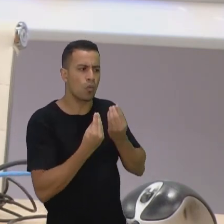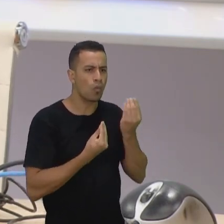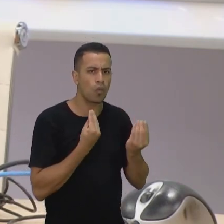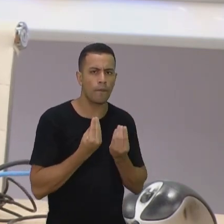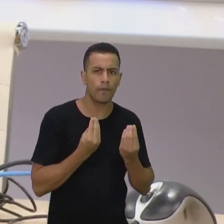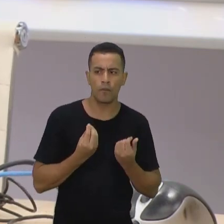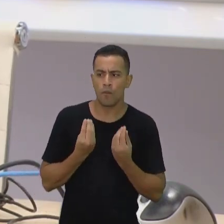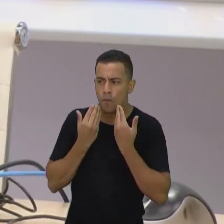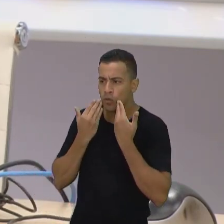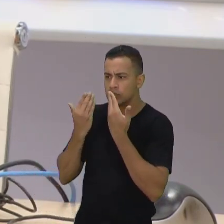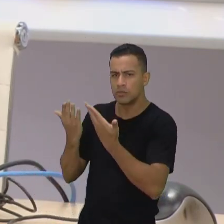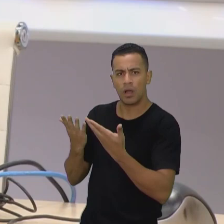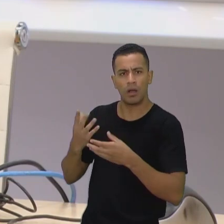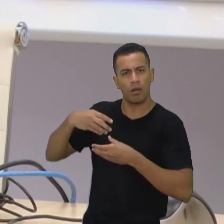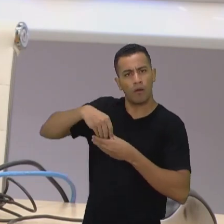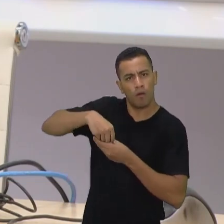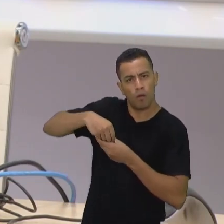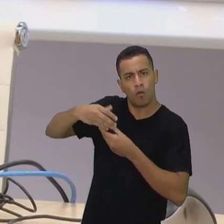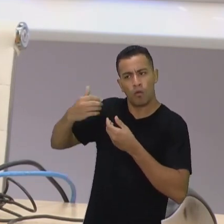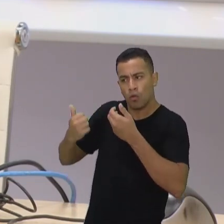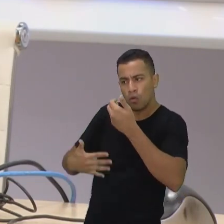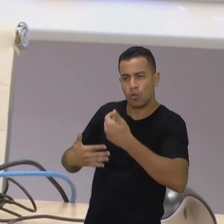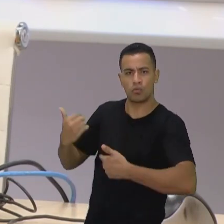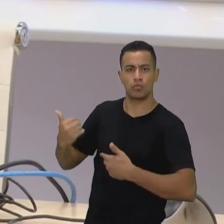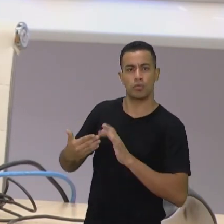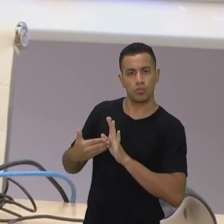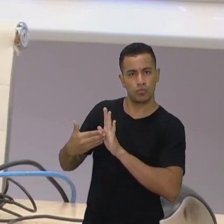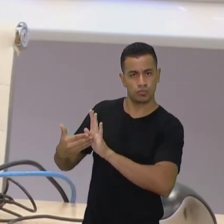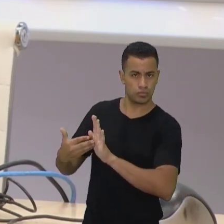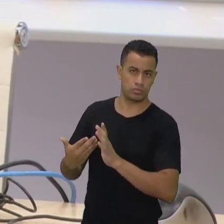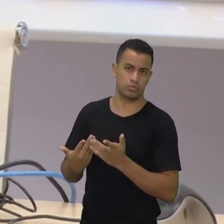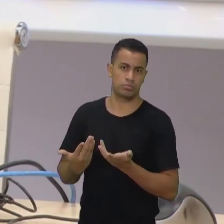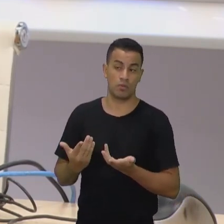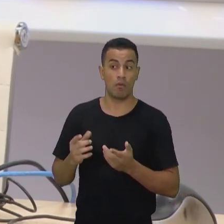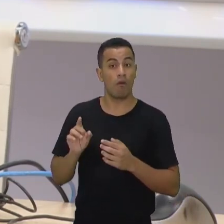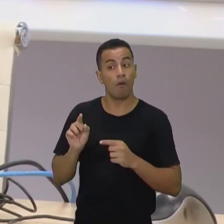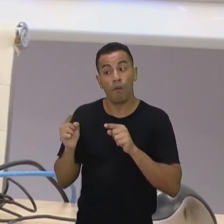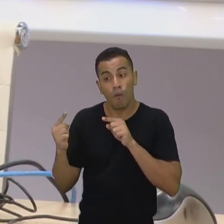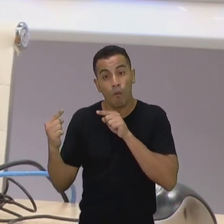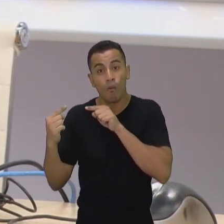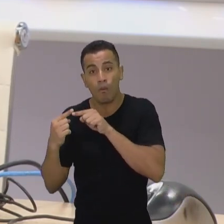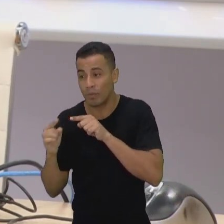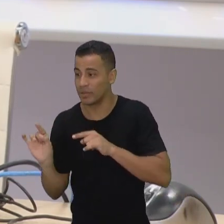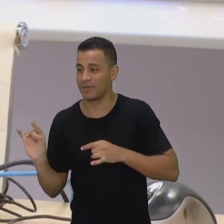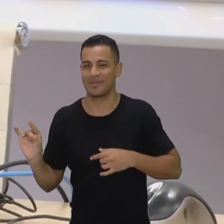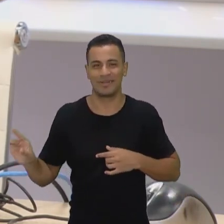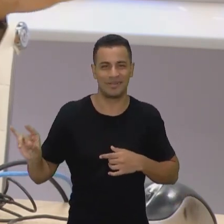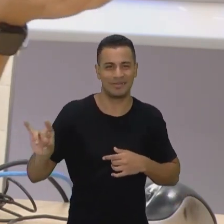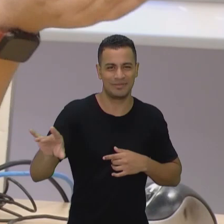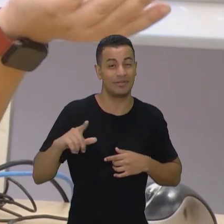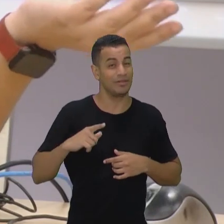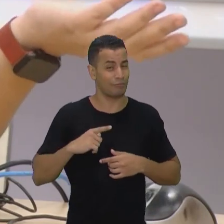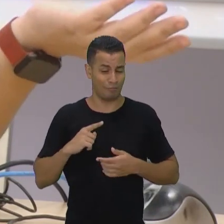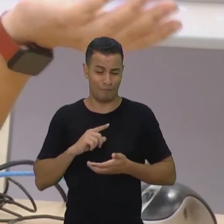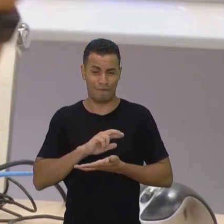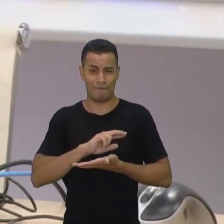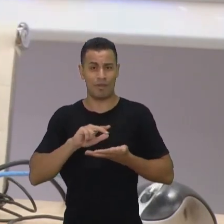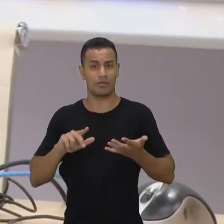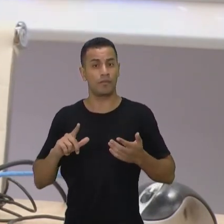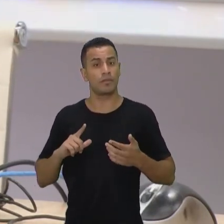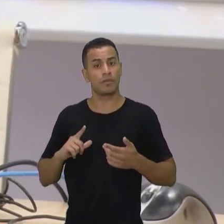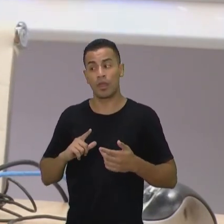atividades, de acordo com cada um dos nossos estudantes. Há várias e inúmeras formas de aprender. Tem uns que são mais